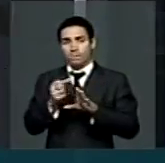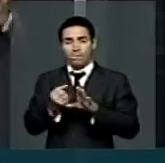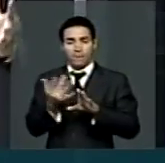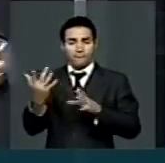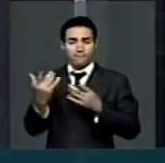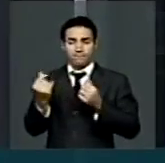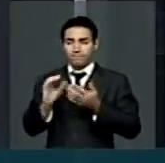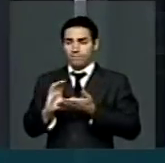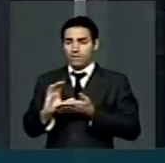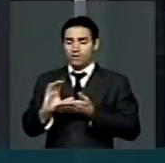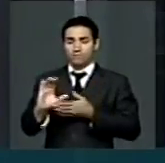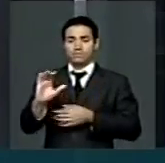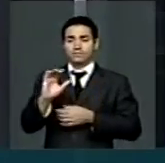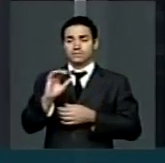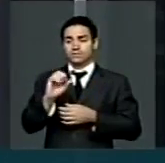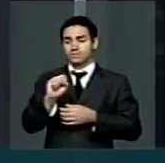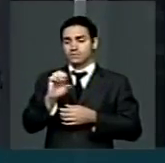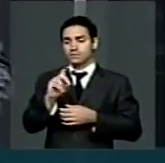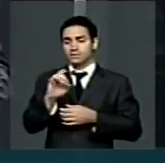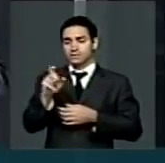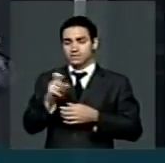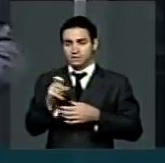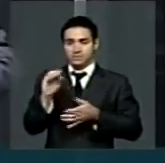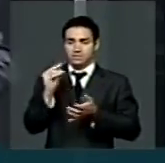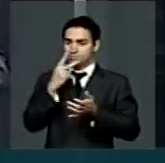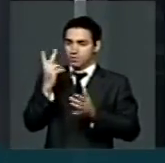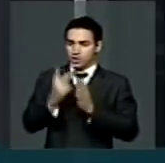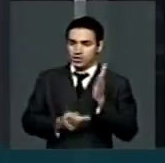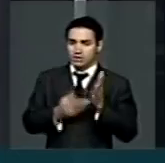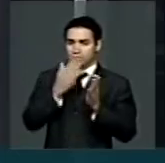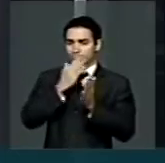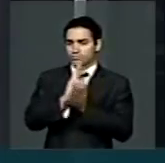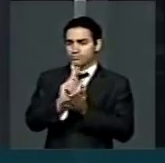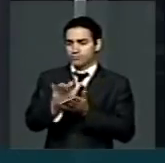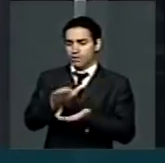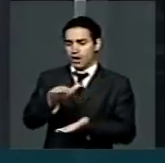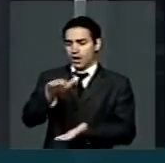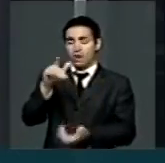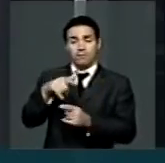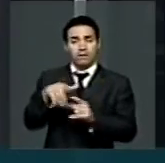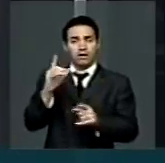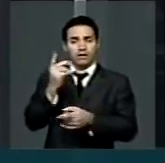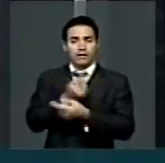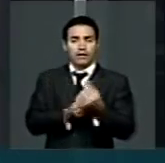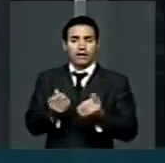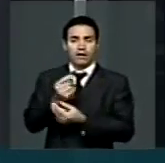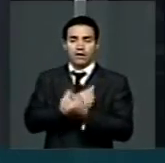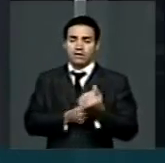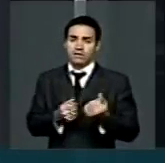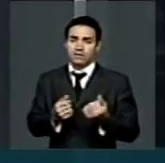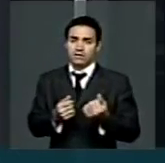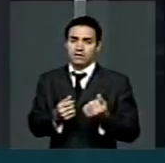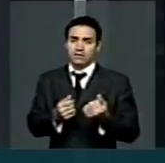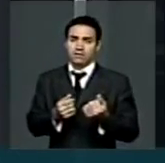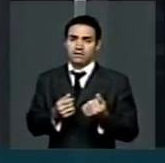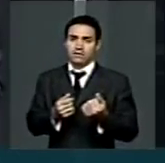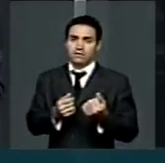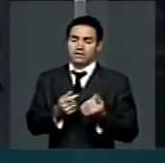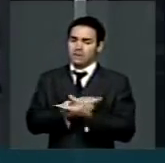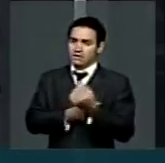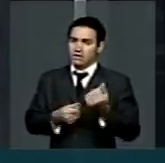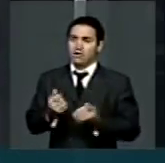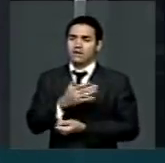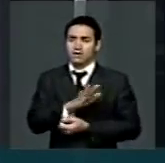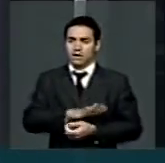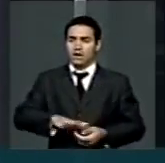volume enorme de SEDEX, dos projetos apresentados. Quer dizer, uma enganação. Enganar com a saúde do povo